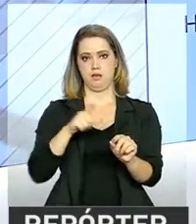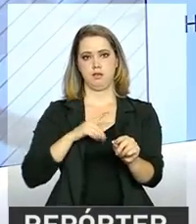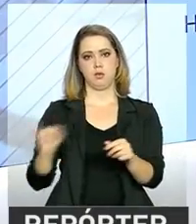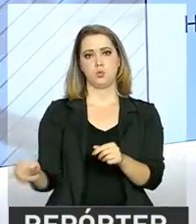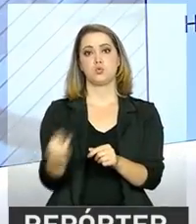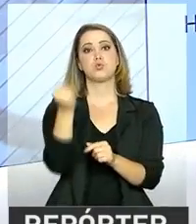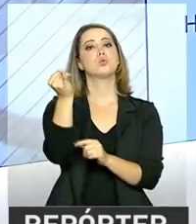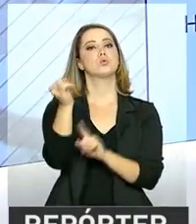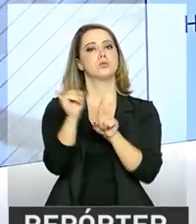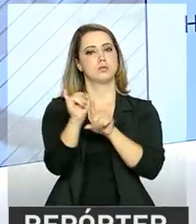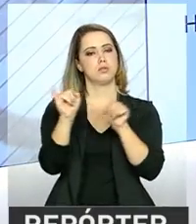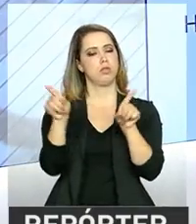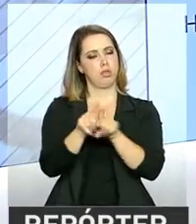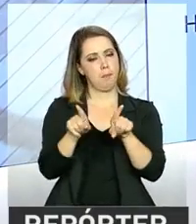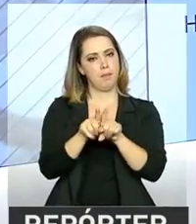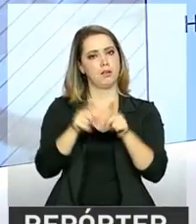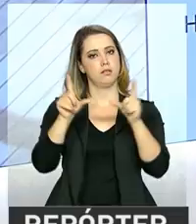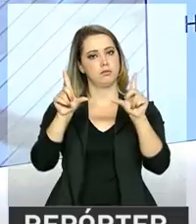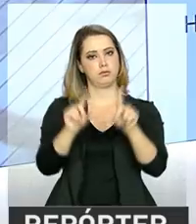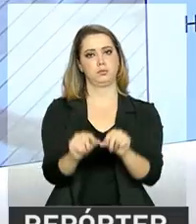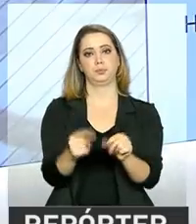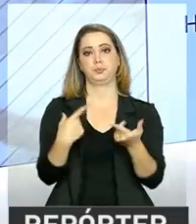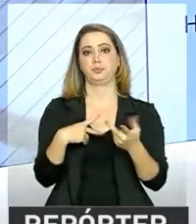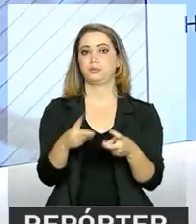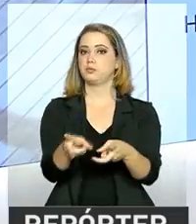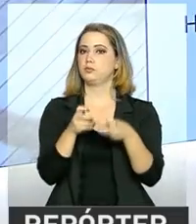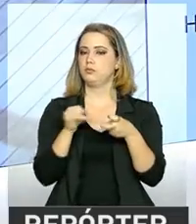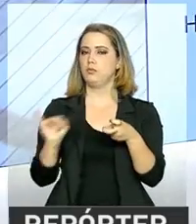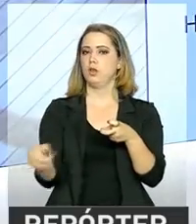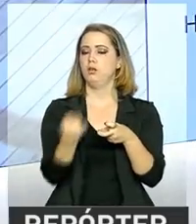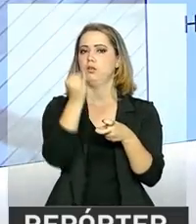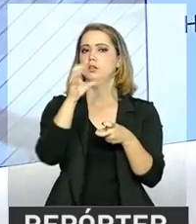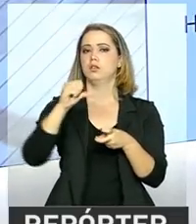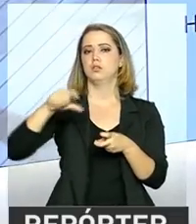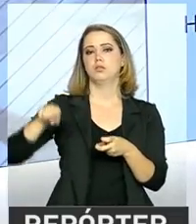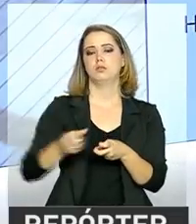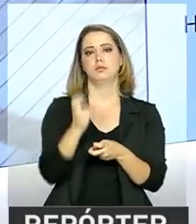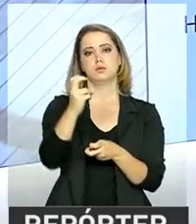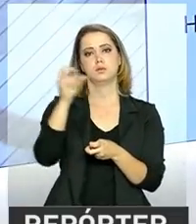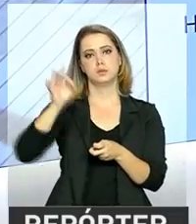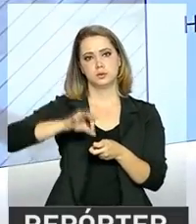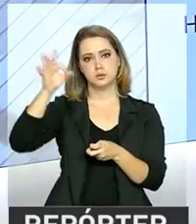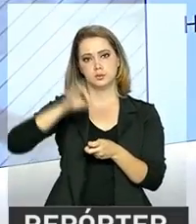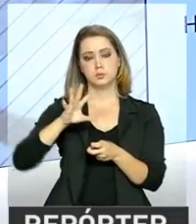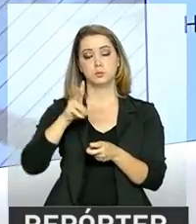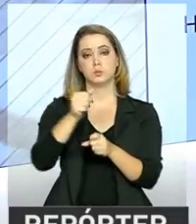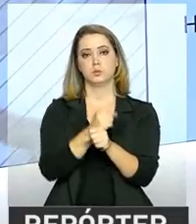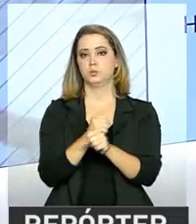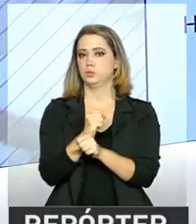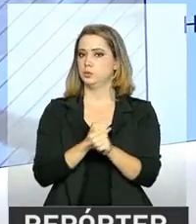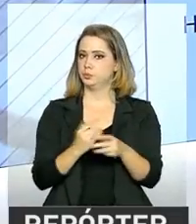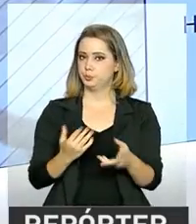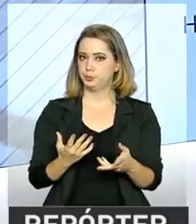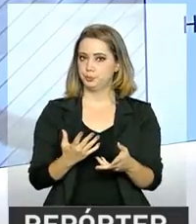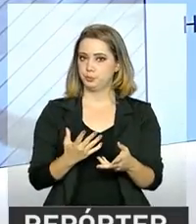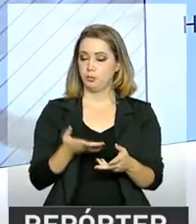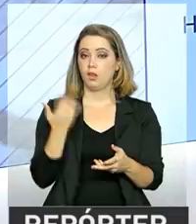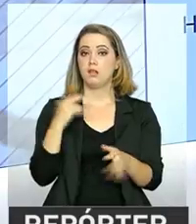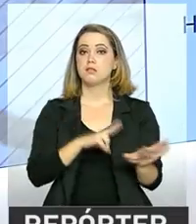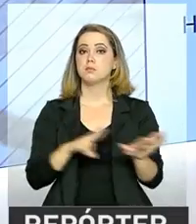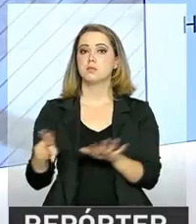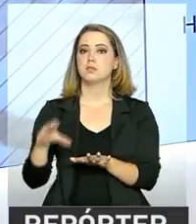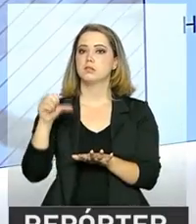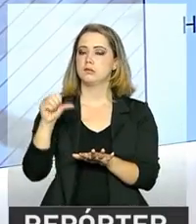economia agora a previsão dos analistas é de que os juros fiquem em 99,5% ao ano semana passada a